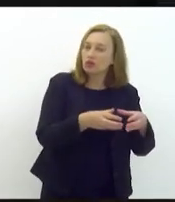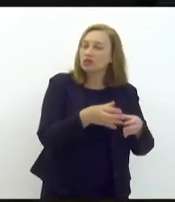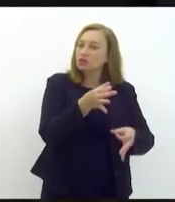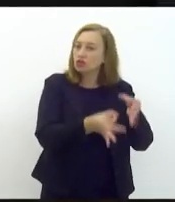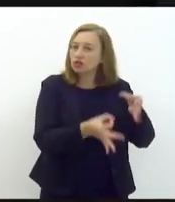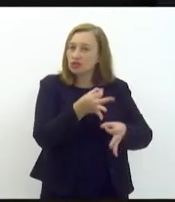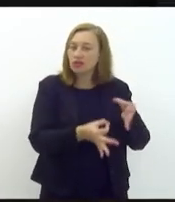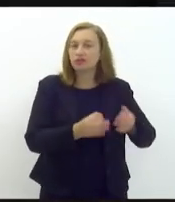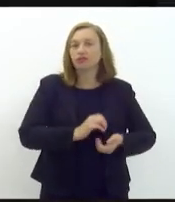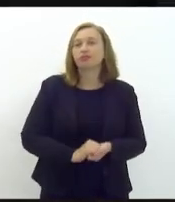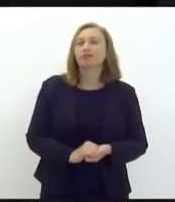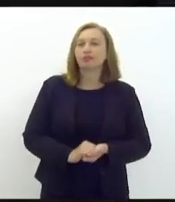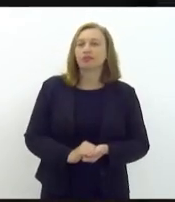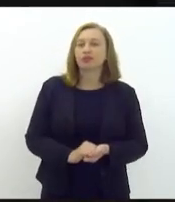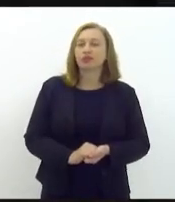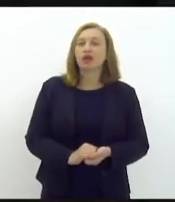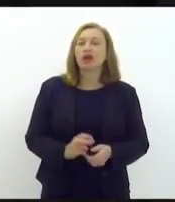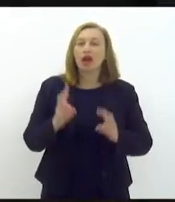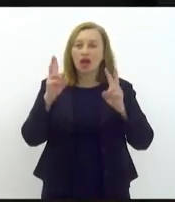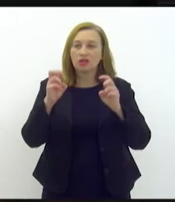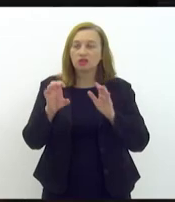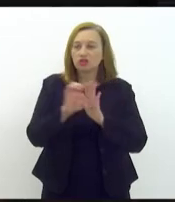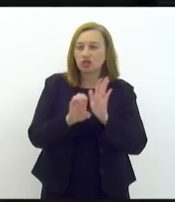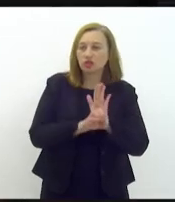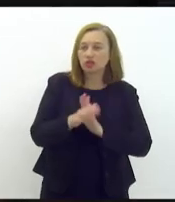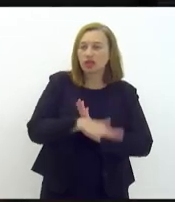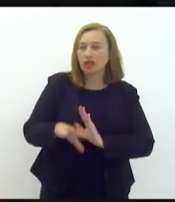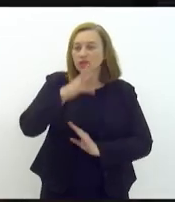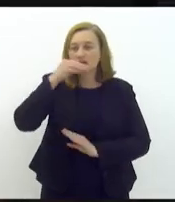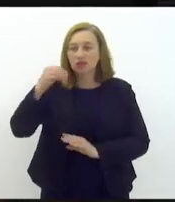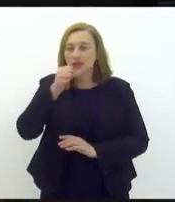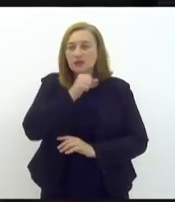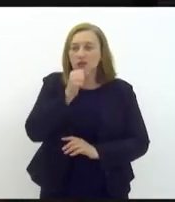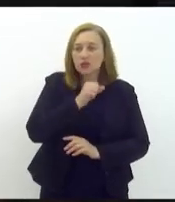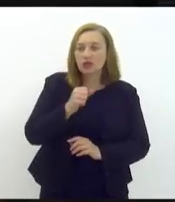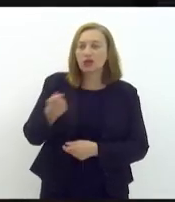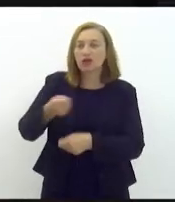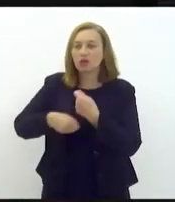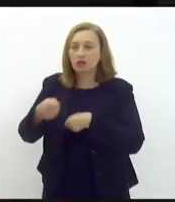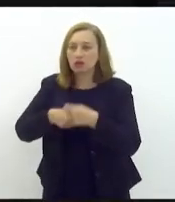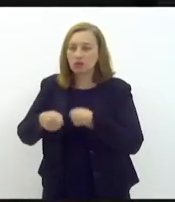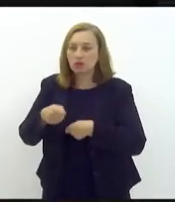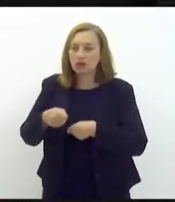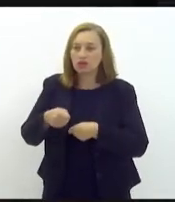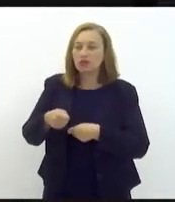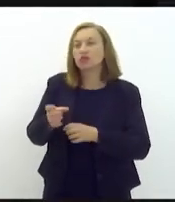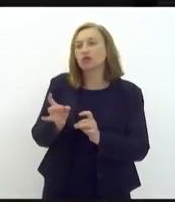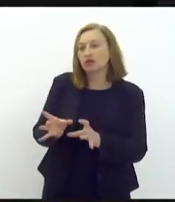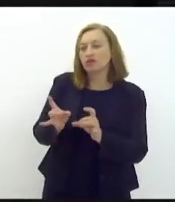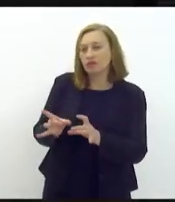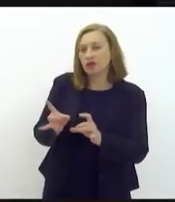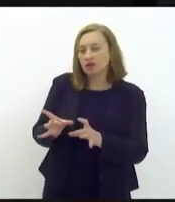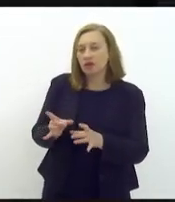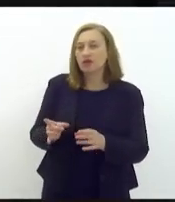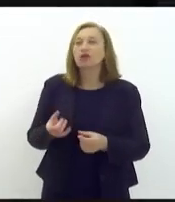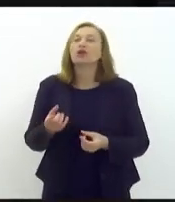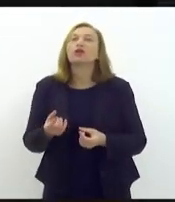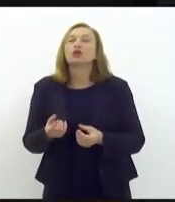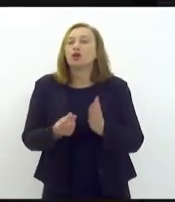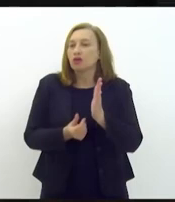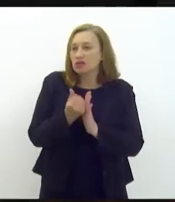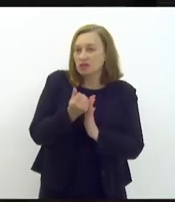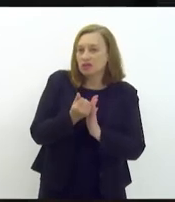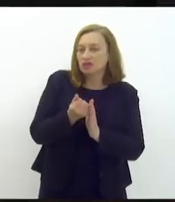de constituições de Justiça de assuntos da criança do Adolescente do idoso de Economia Indústria e Comércio e de orçamento